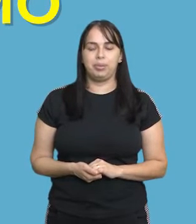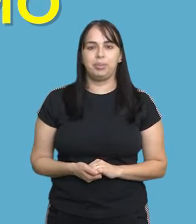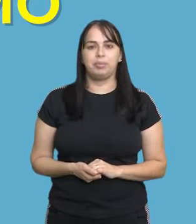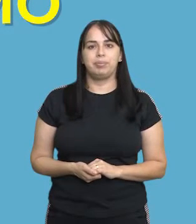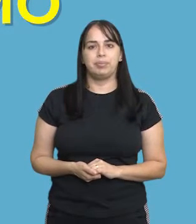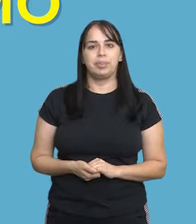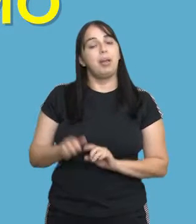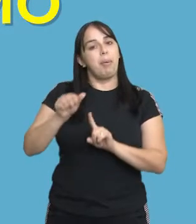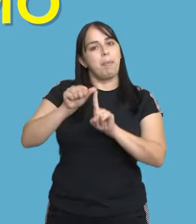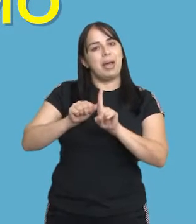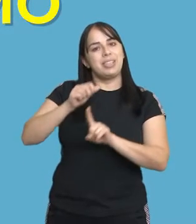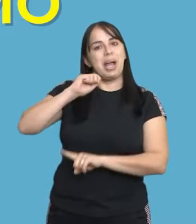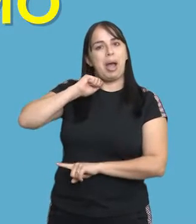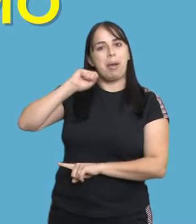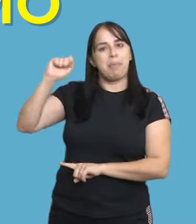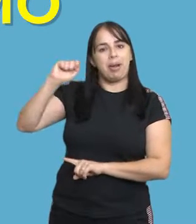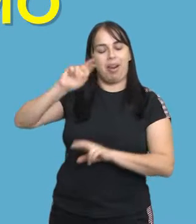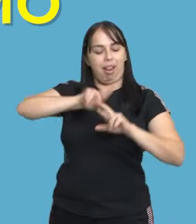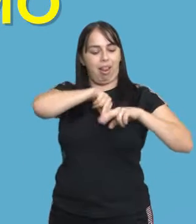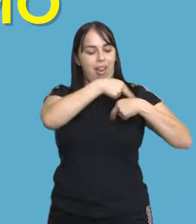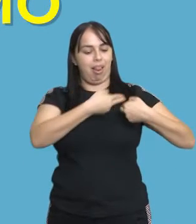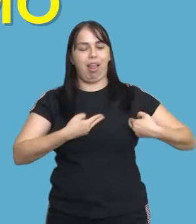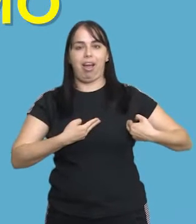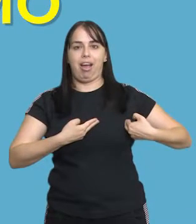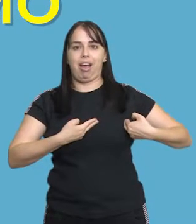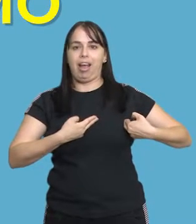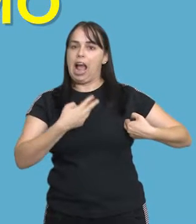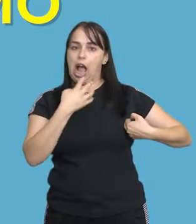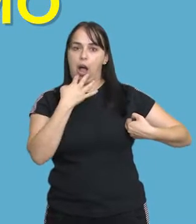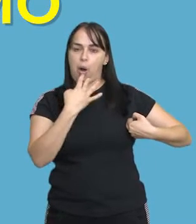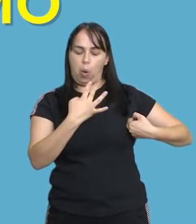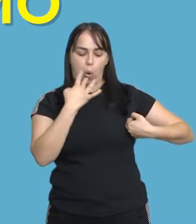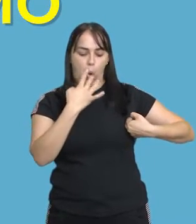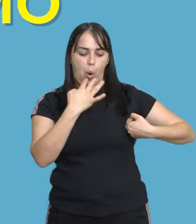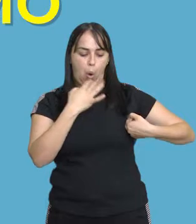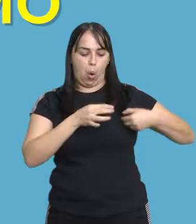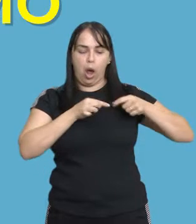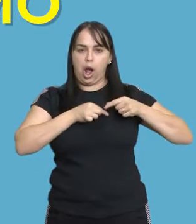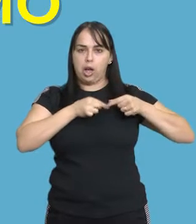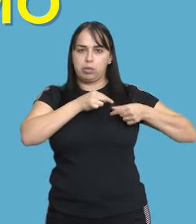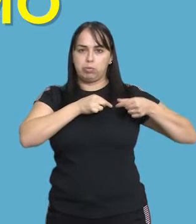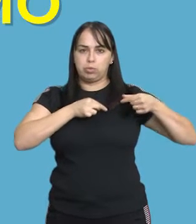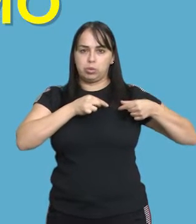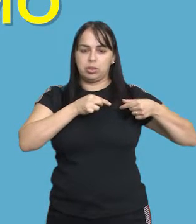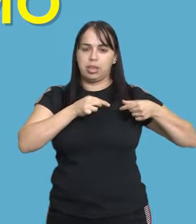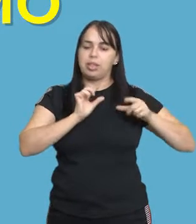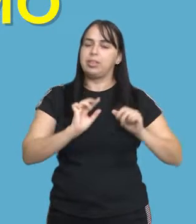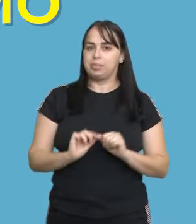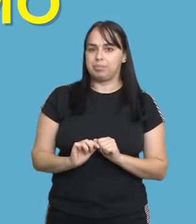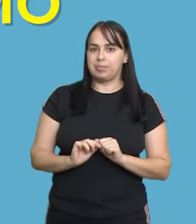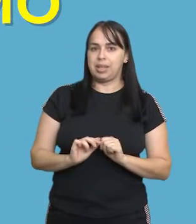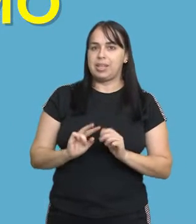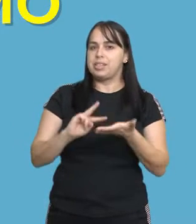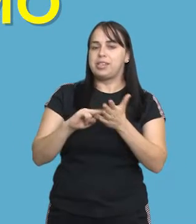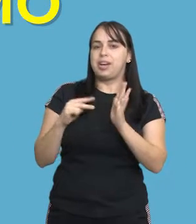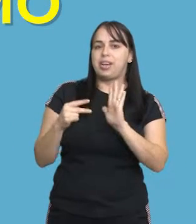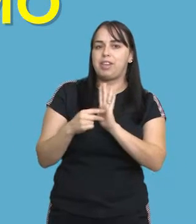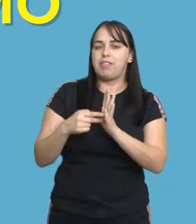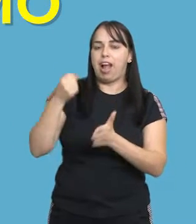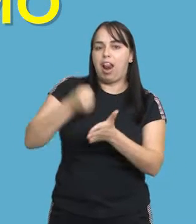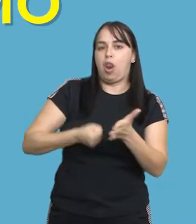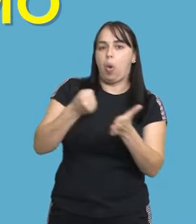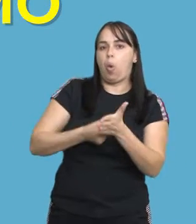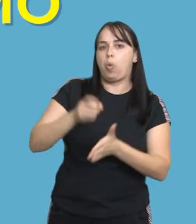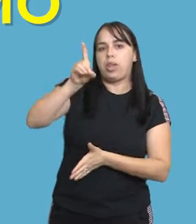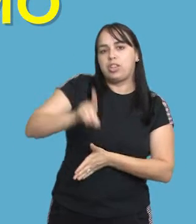No mês de abril, esse símbolo, formado por pequenas peças coloridas de quebra-cabeças, que simboliza a luta por direitos e